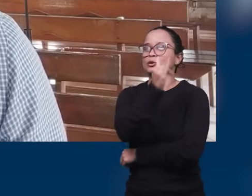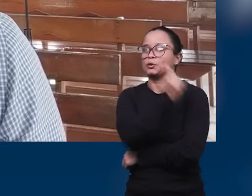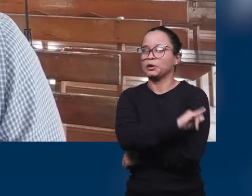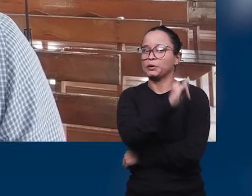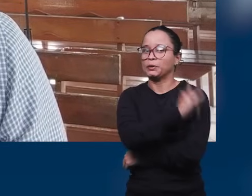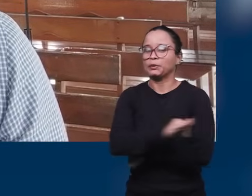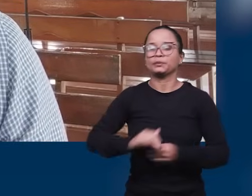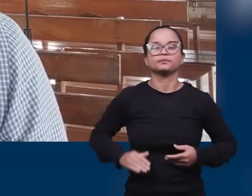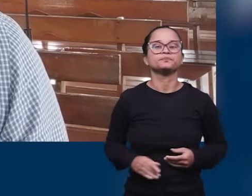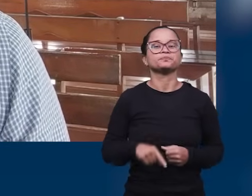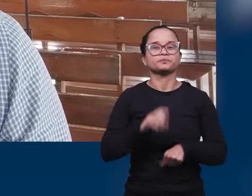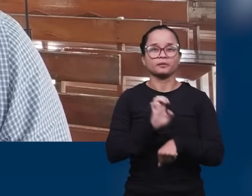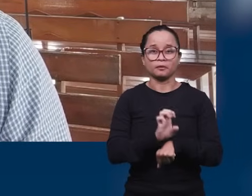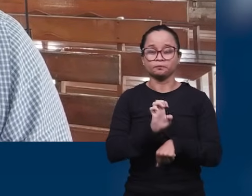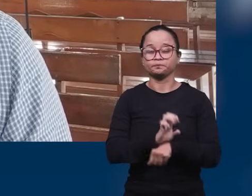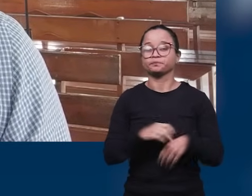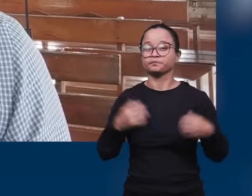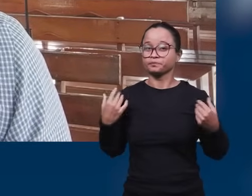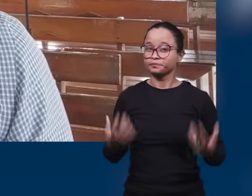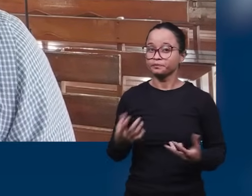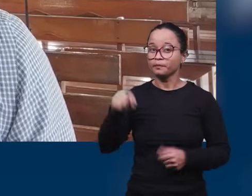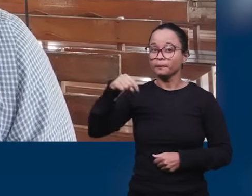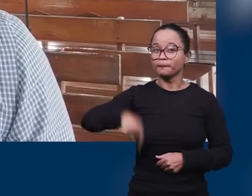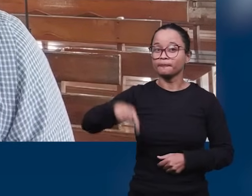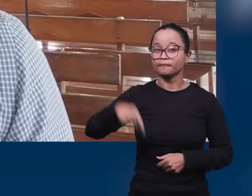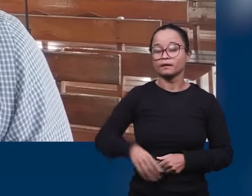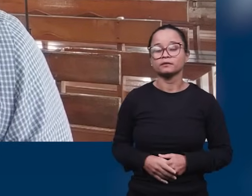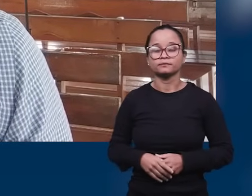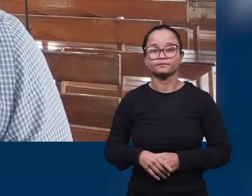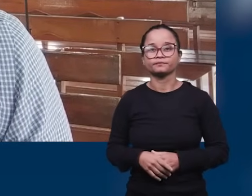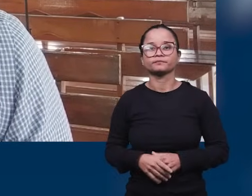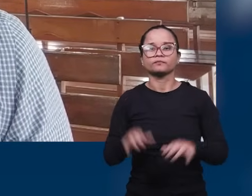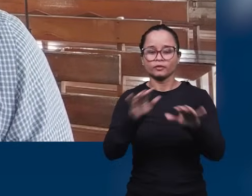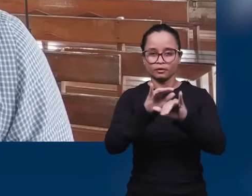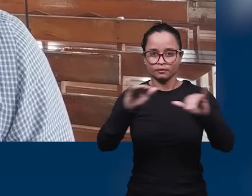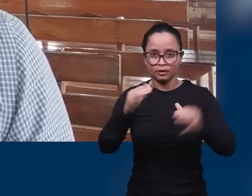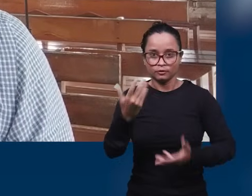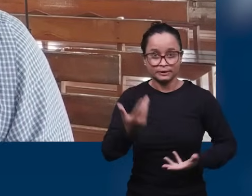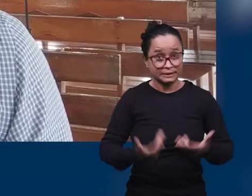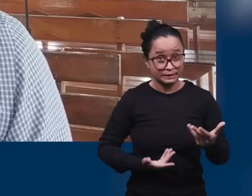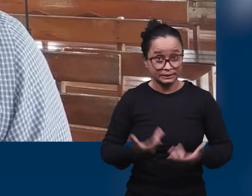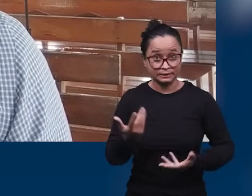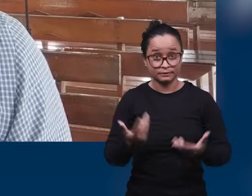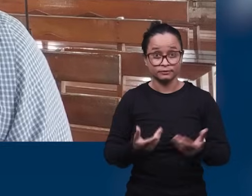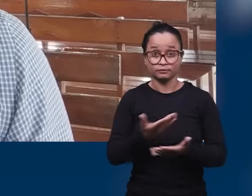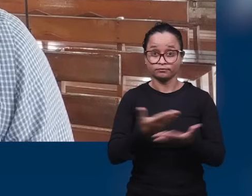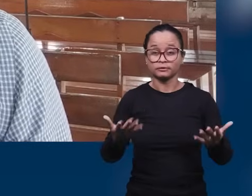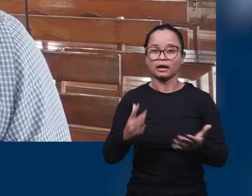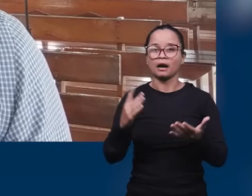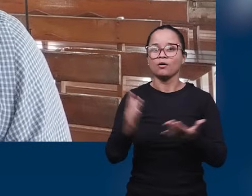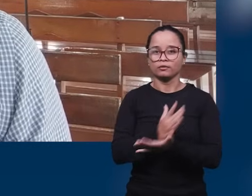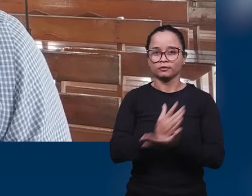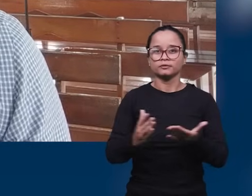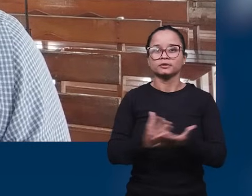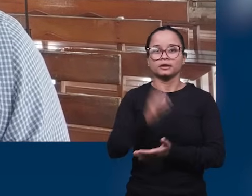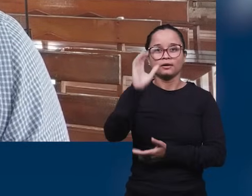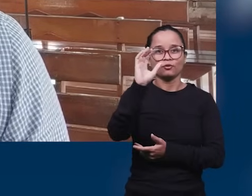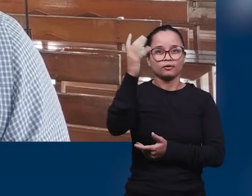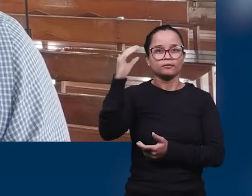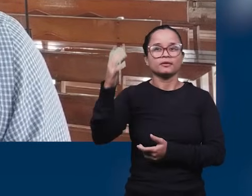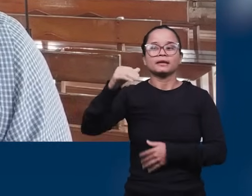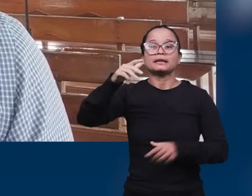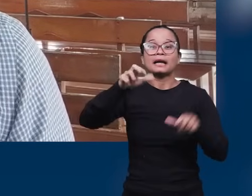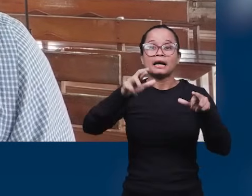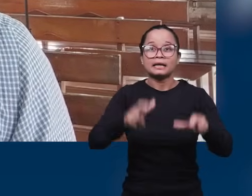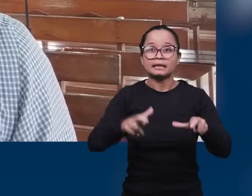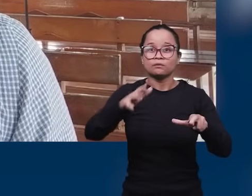Fluminense, no Estado do Rio de Janeiro, onde traremos para os nossos irmãos, nessa semana, alguns eventos que aconteceram